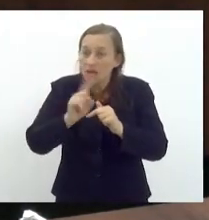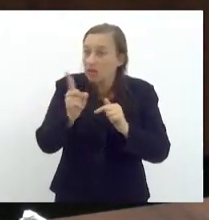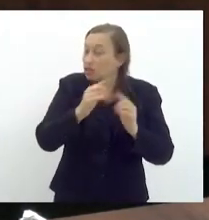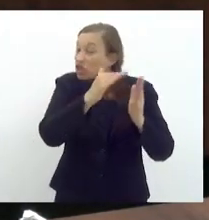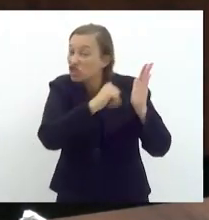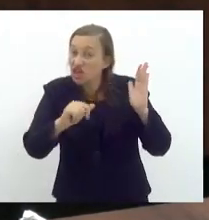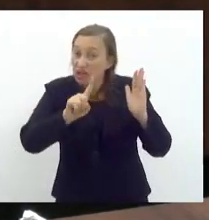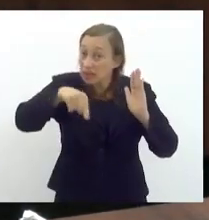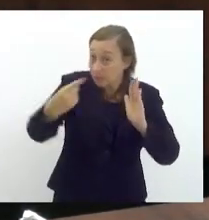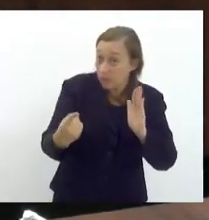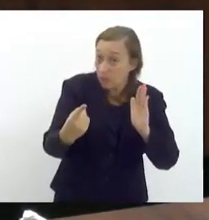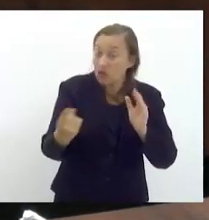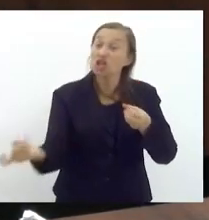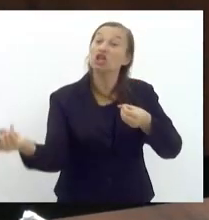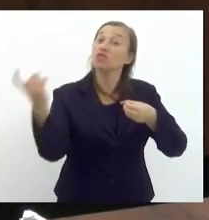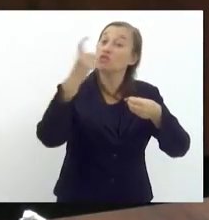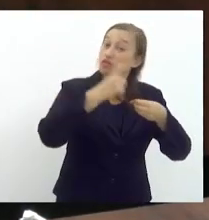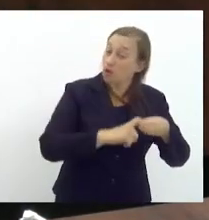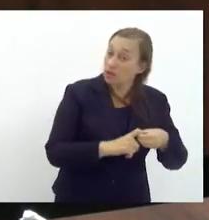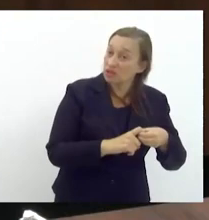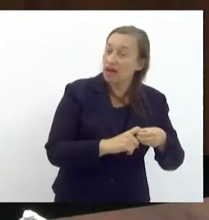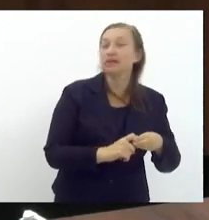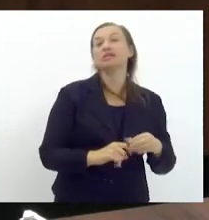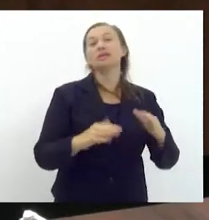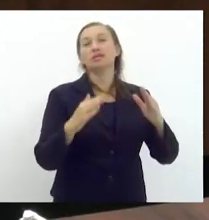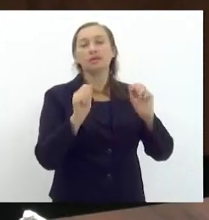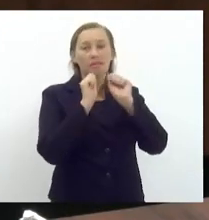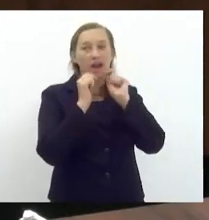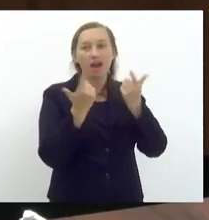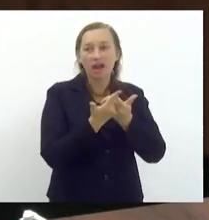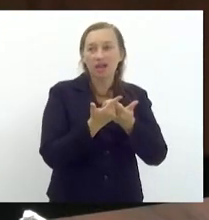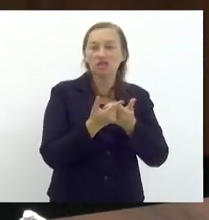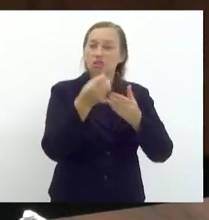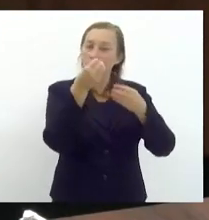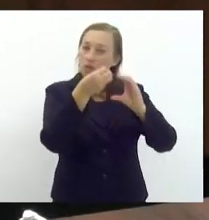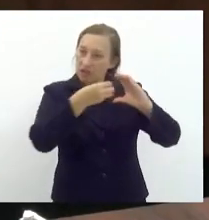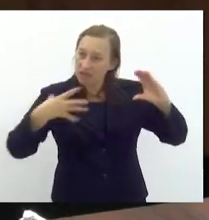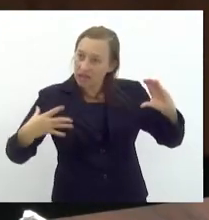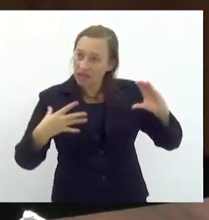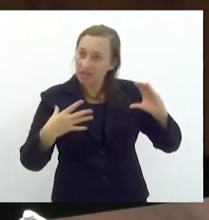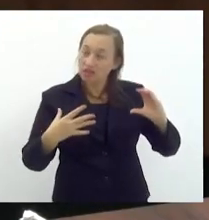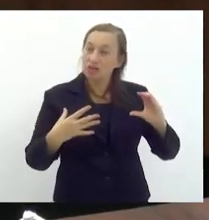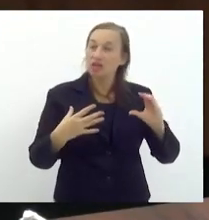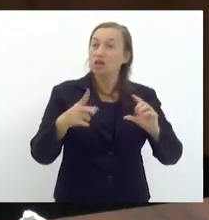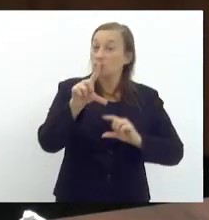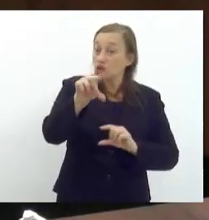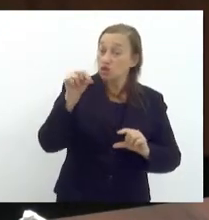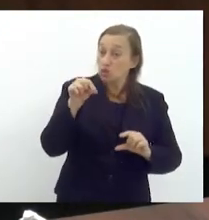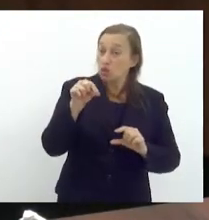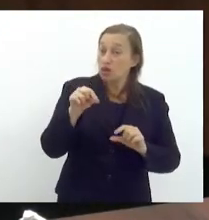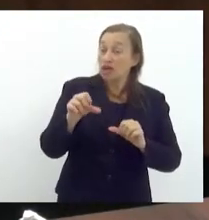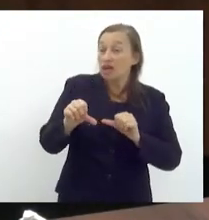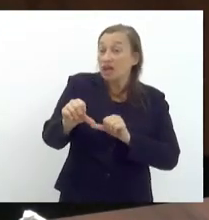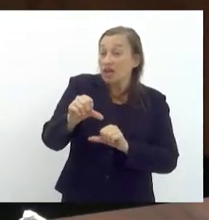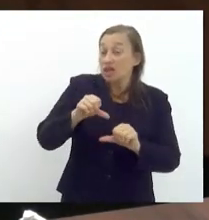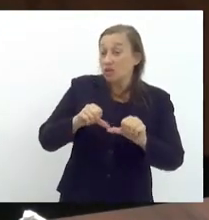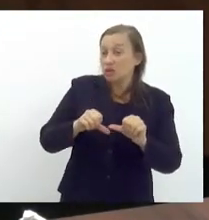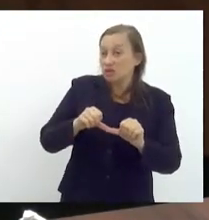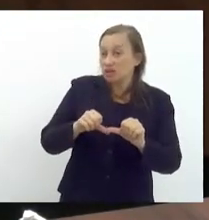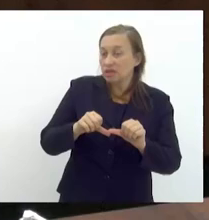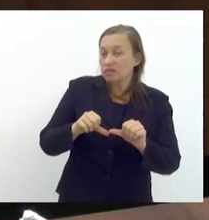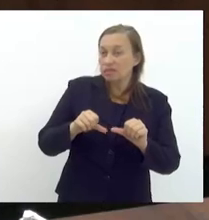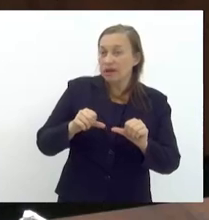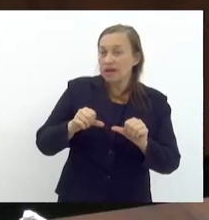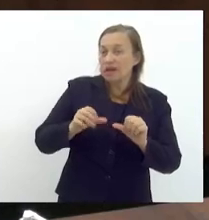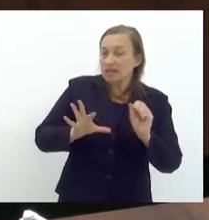derrubada que ela voltasse a tramitar na casa com essas características foi uma decisão pelo contrário para garantir a